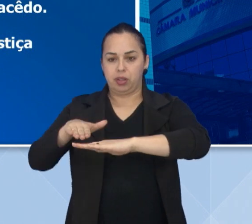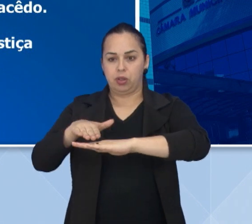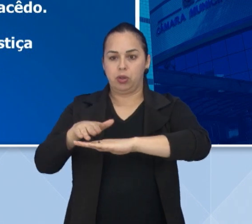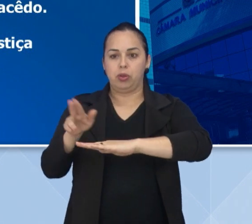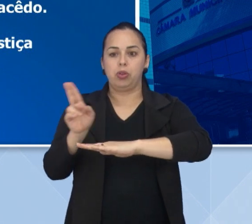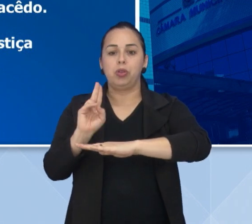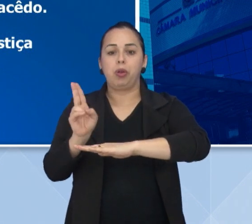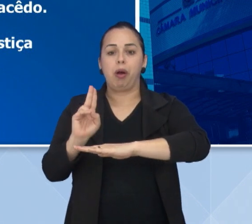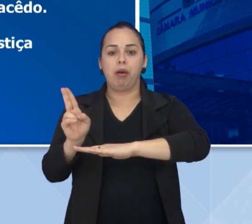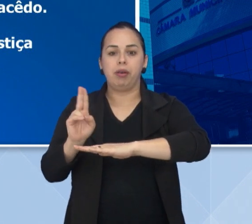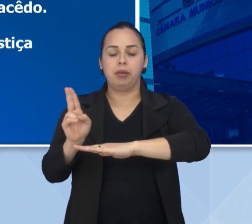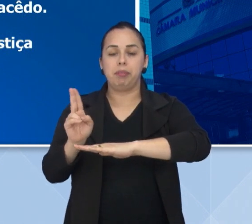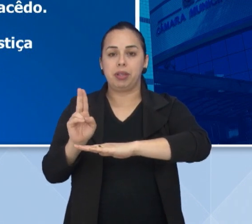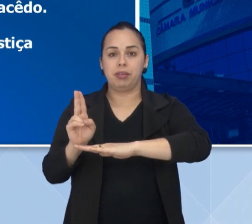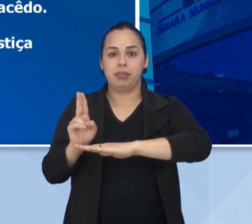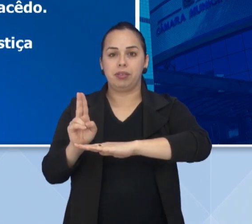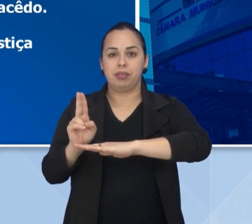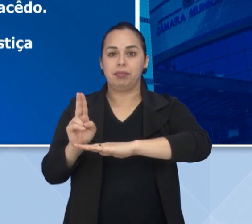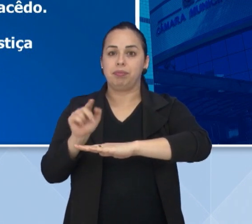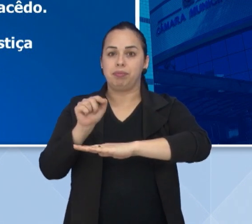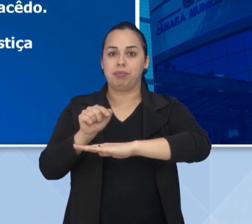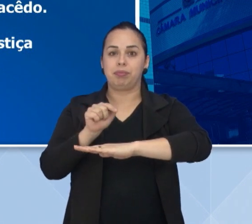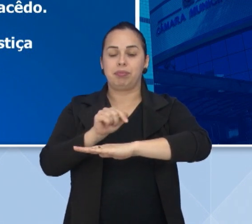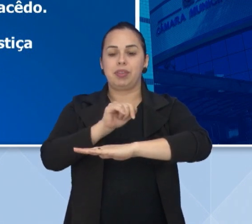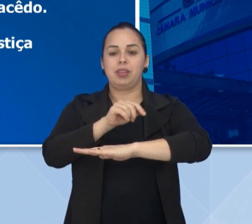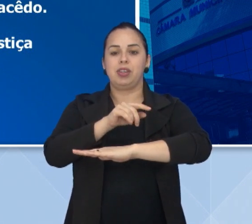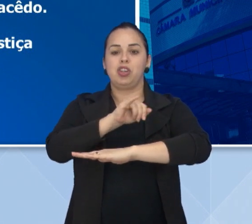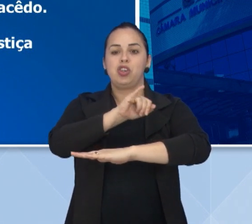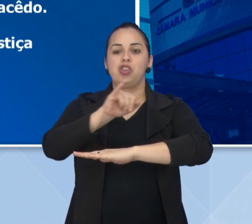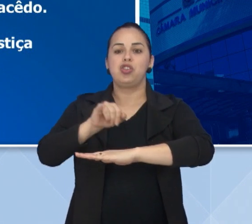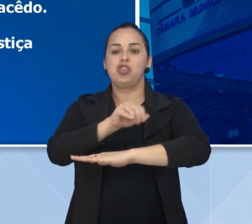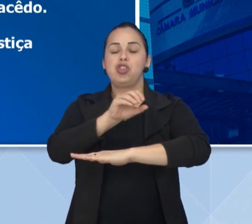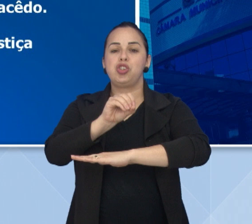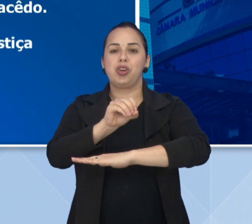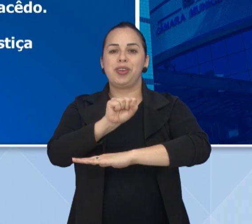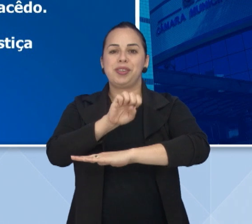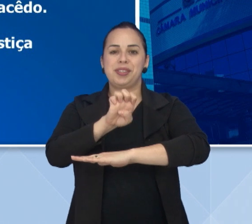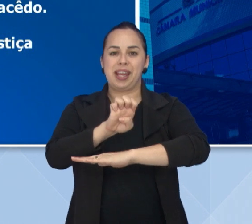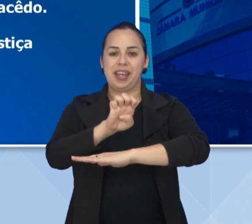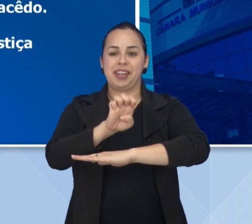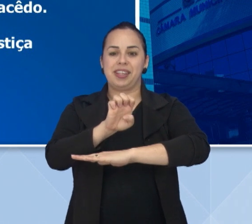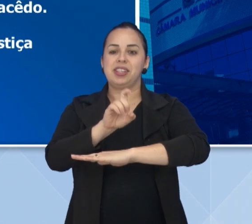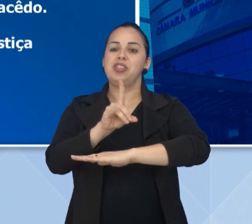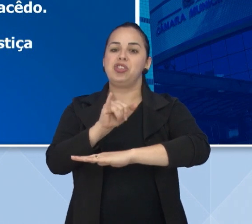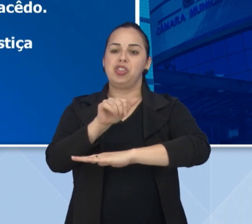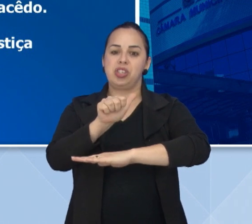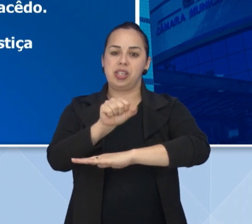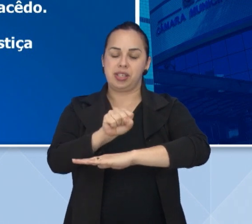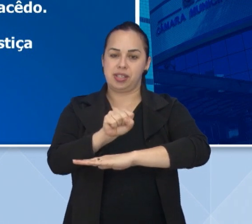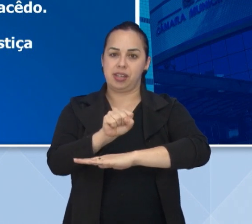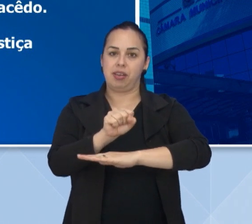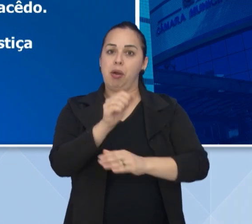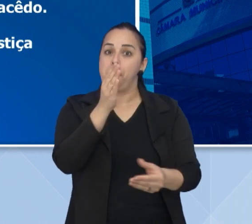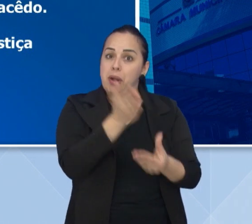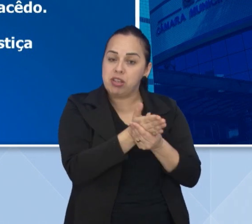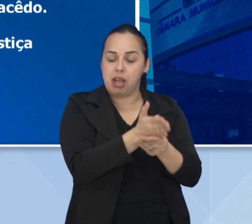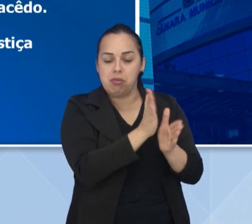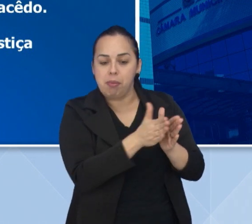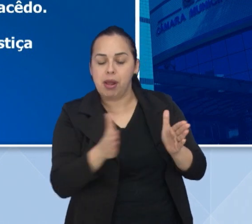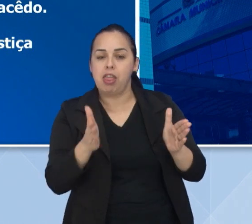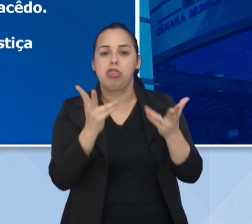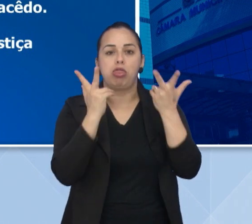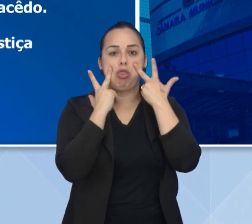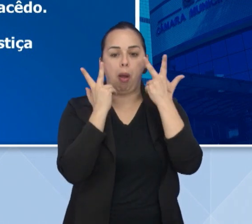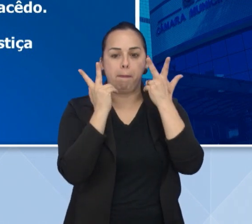Sul, da Vila Jaguari de Ponte José Dias de Macedo. Rito